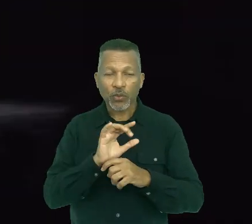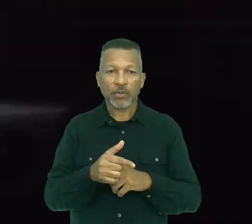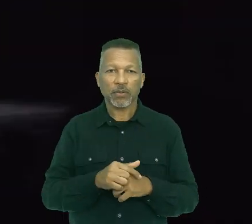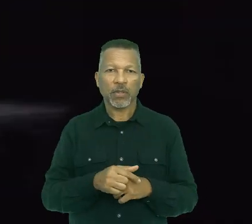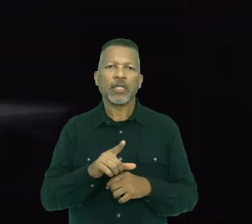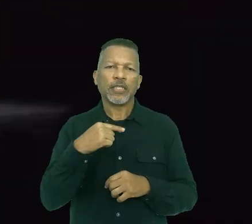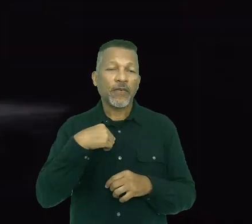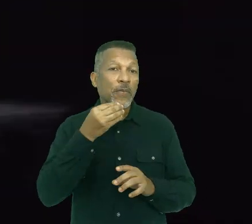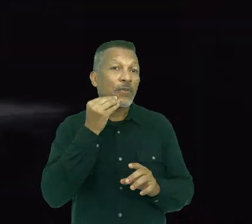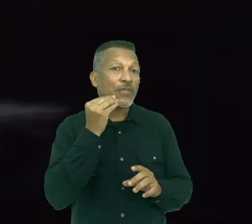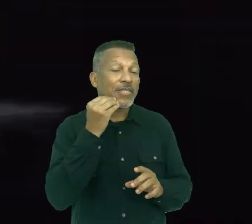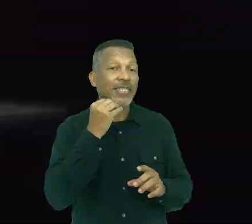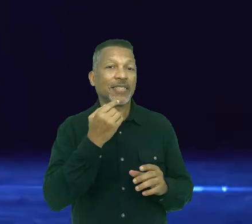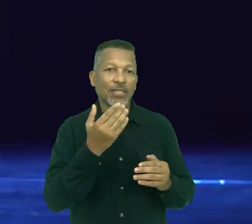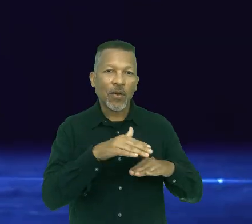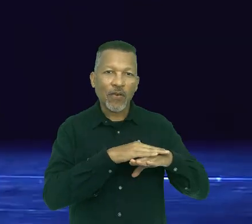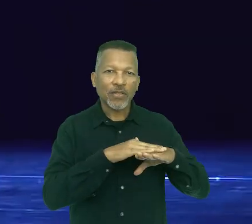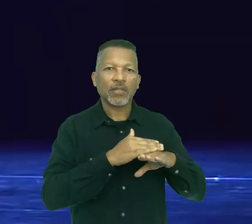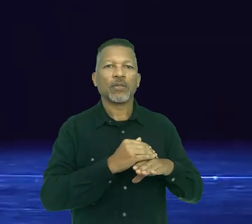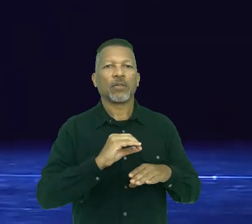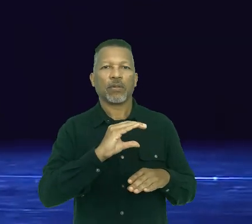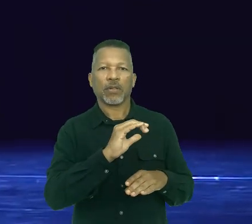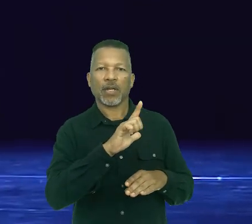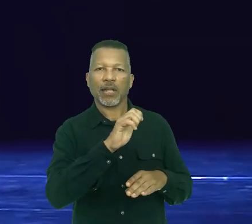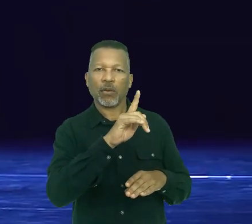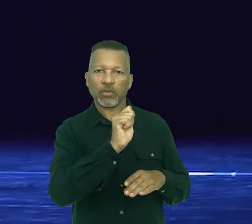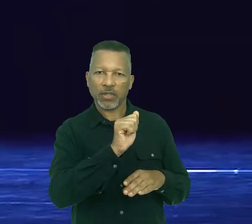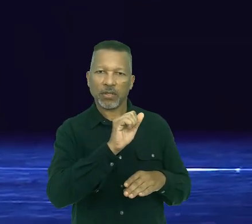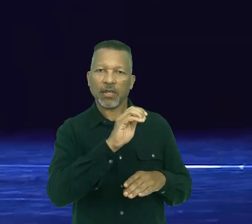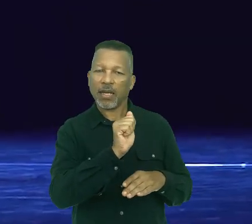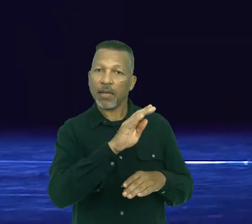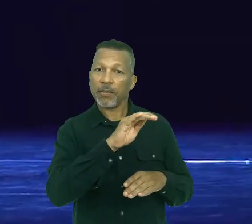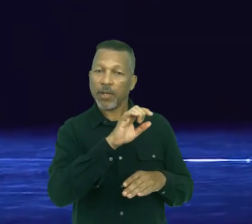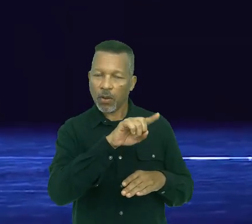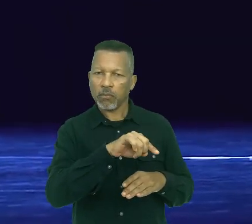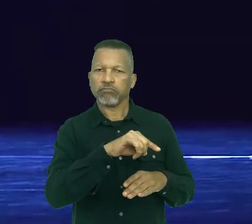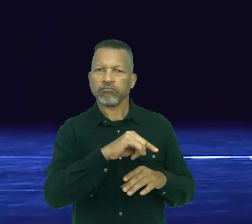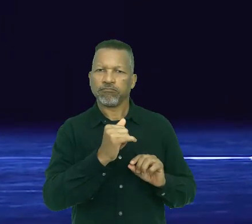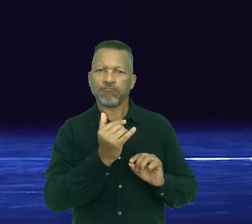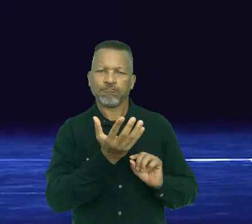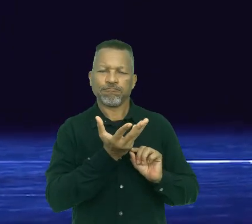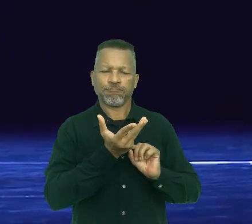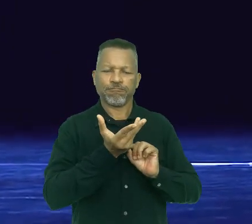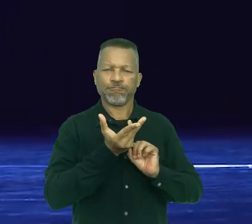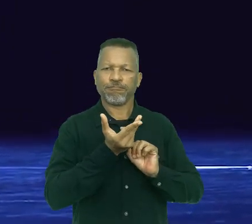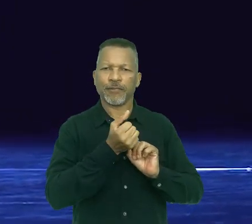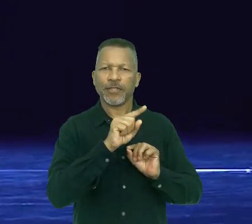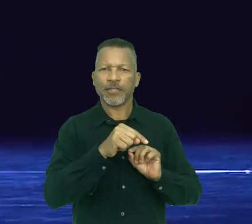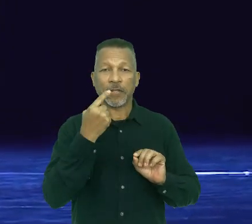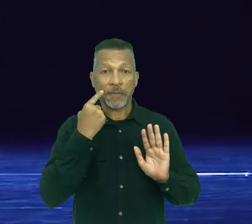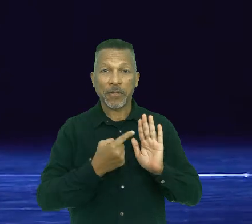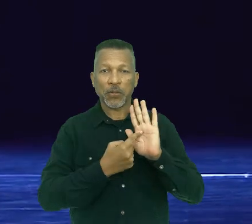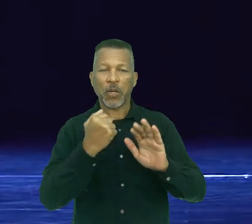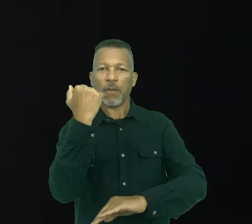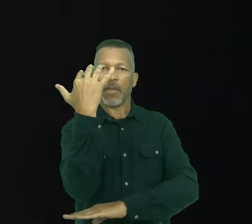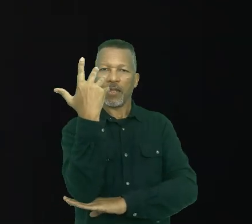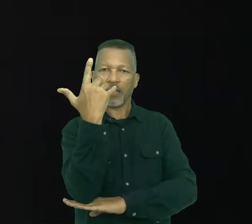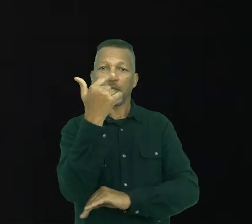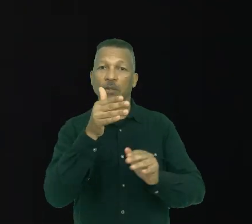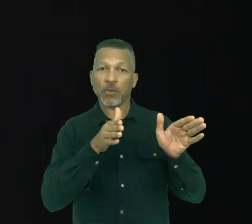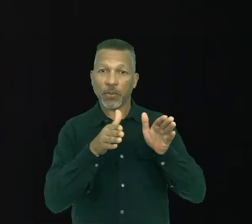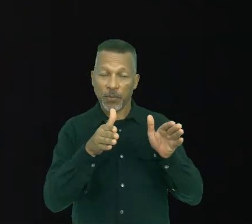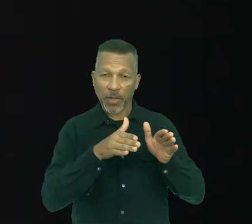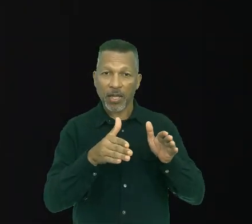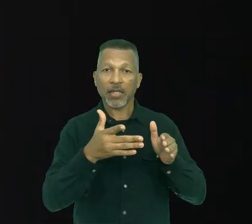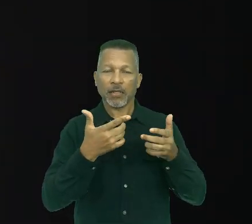oportunidade de conversar com Cláudia Abreu, uma renomada atriz nacional, que já se apresentou em Ipatinga. Durante o nosso bate-papo, ela